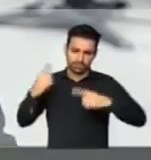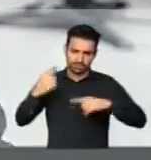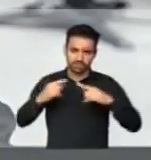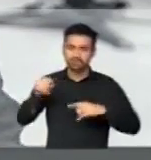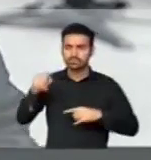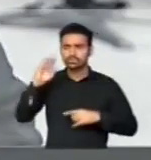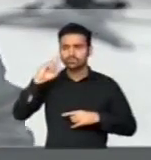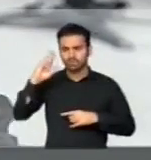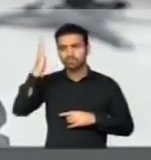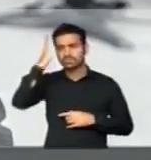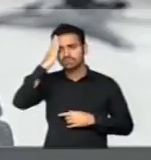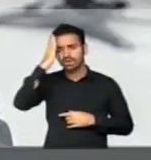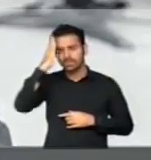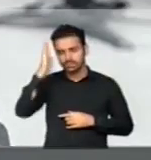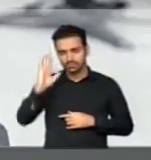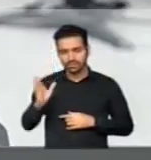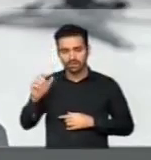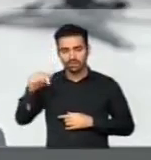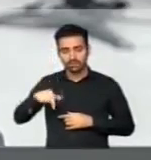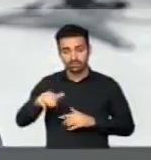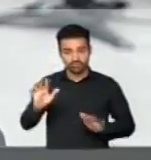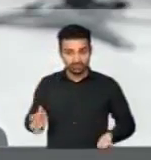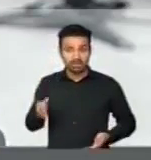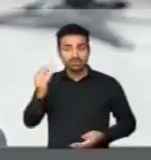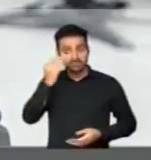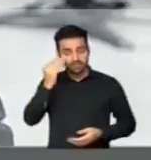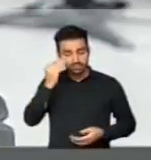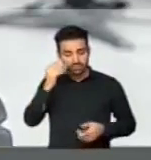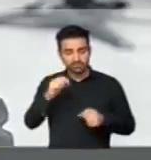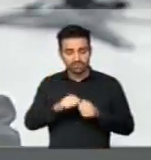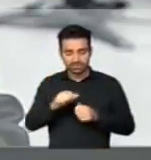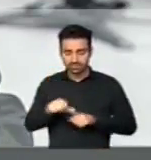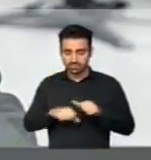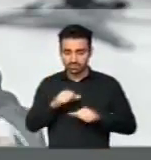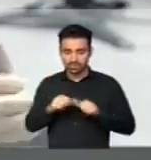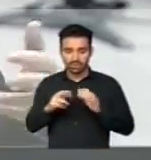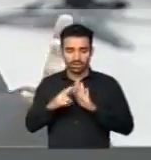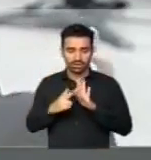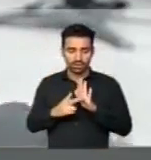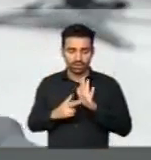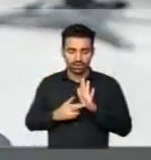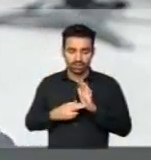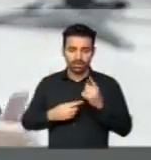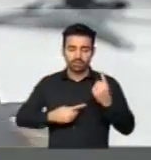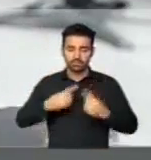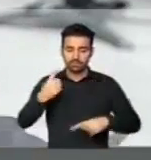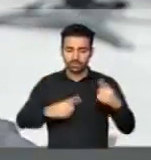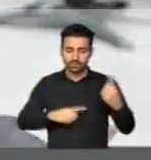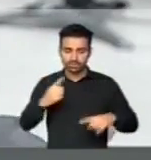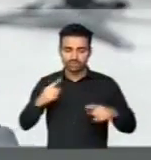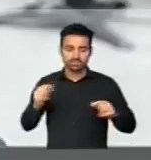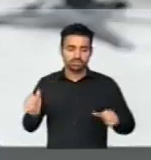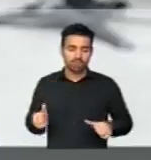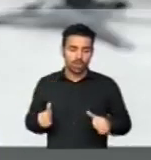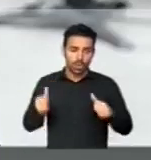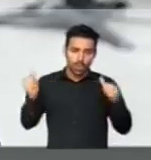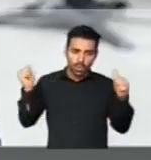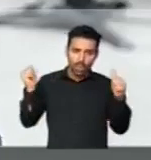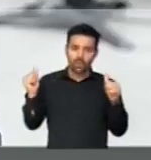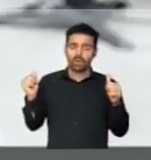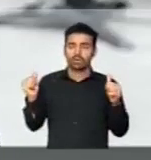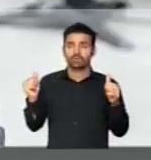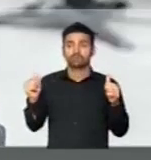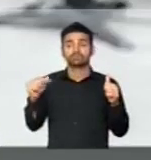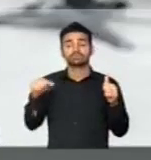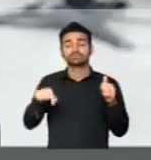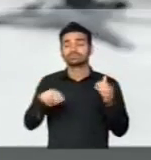vezes nesta casa já se pretendeu fazer uma reforma política mais abrangente, mais ampla e que significasse